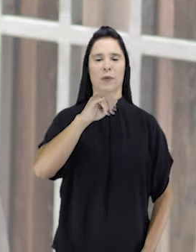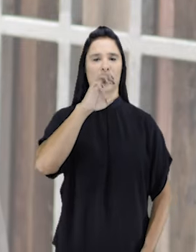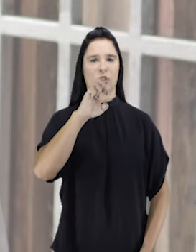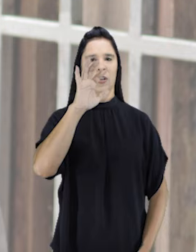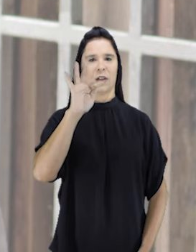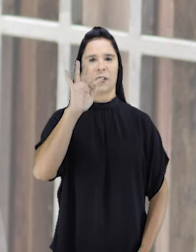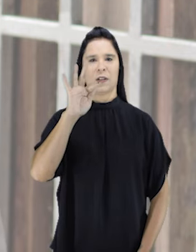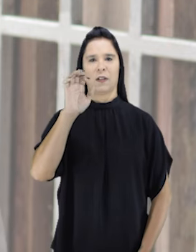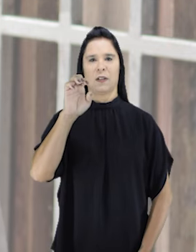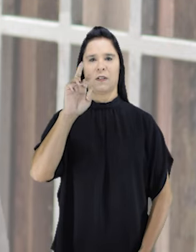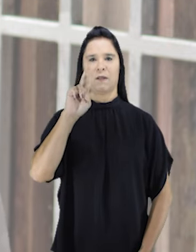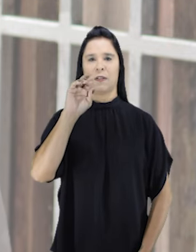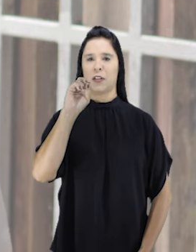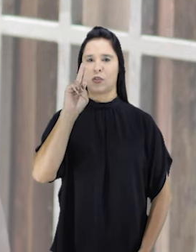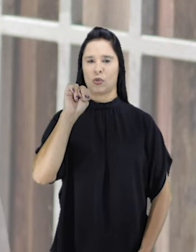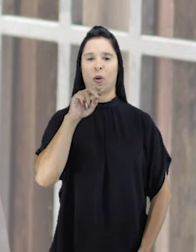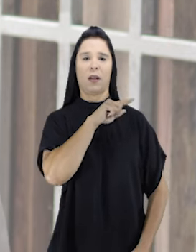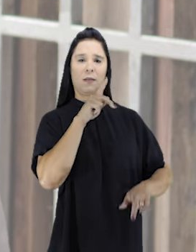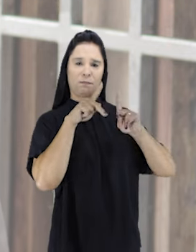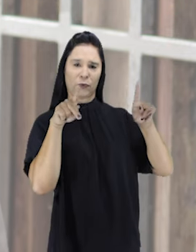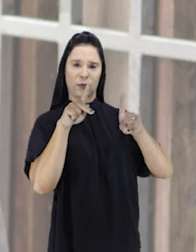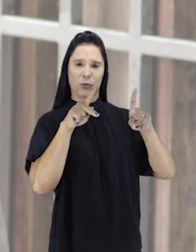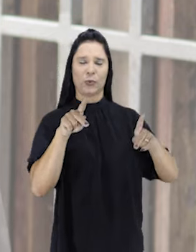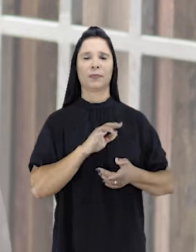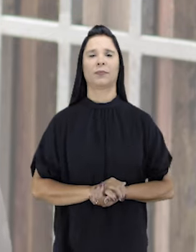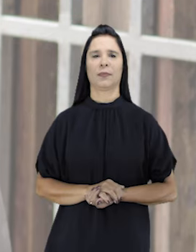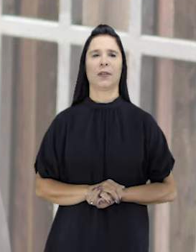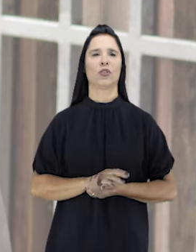Jefferson Correia da Conceição, sou professor,